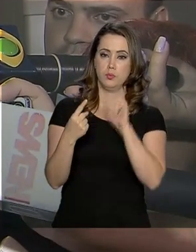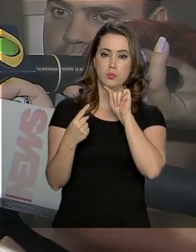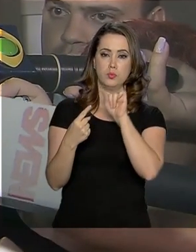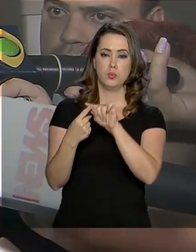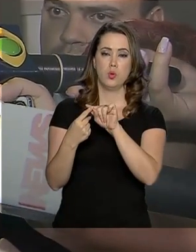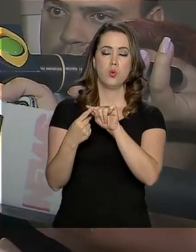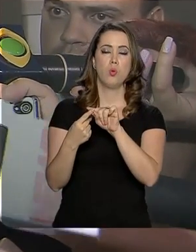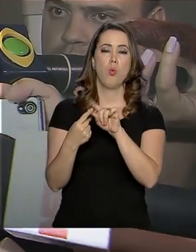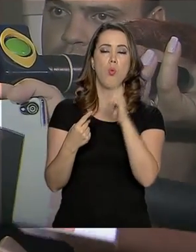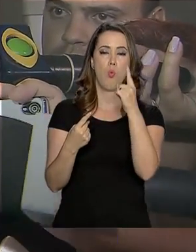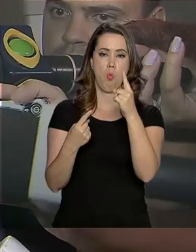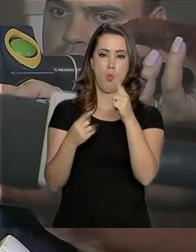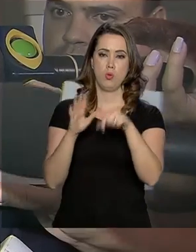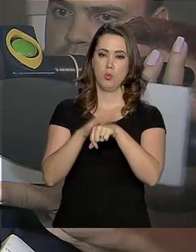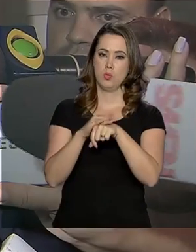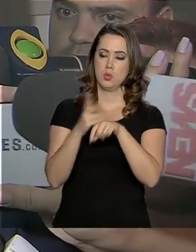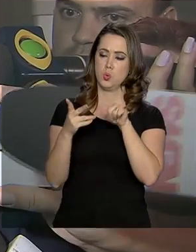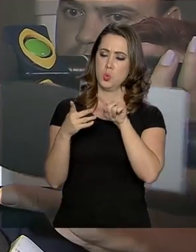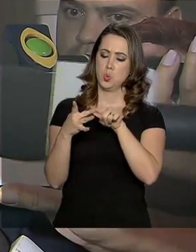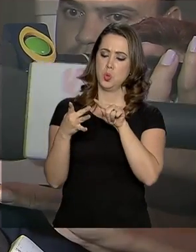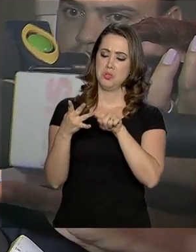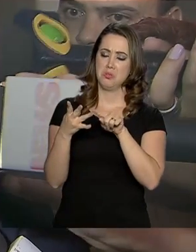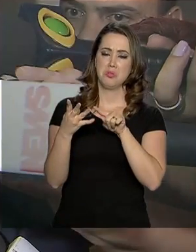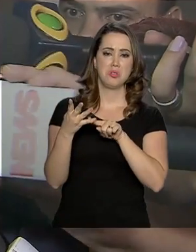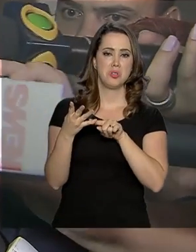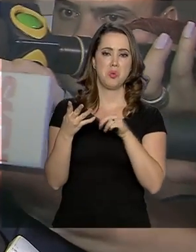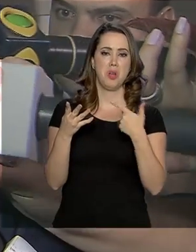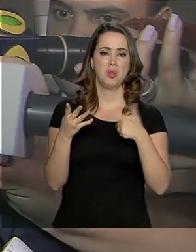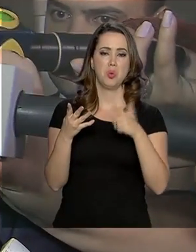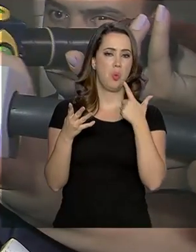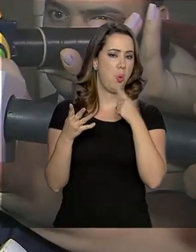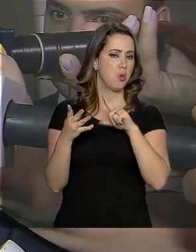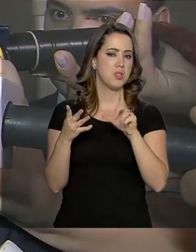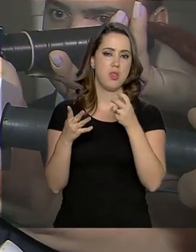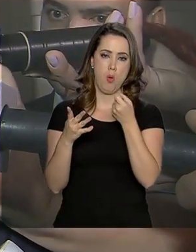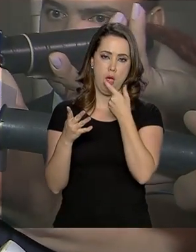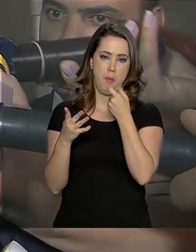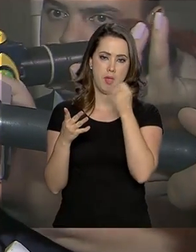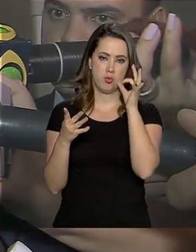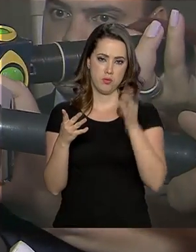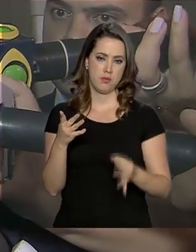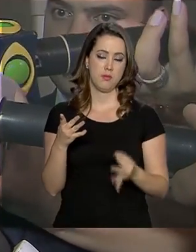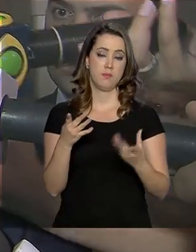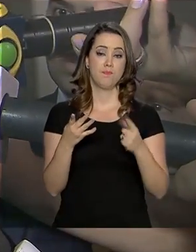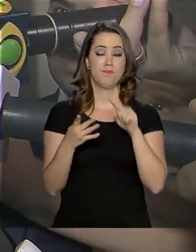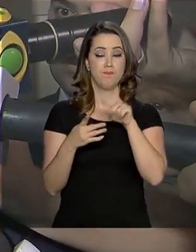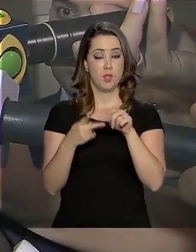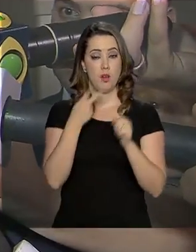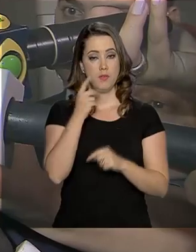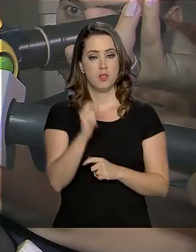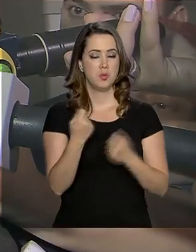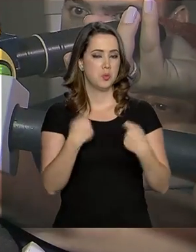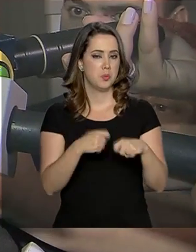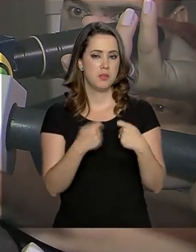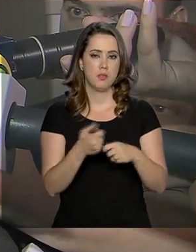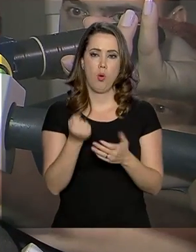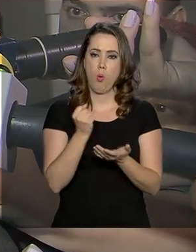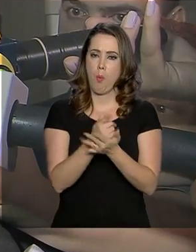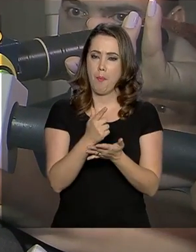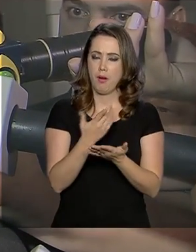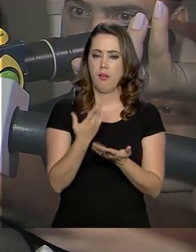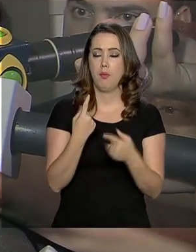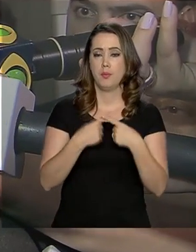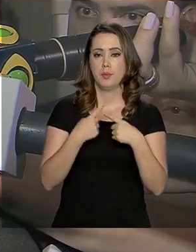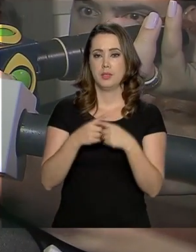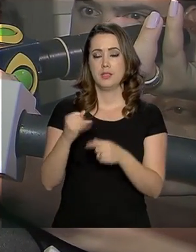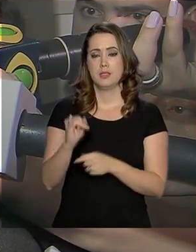subtipo 1 e não para o 2, para o 3, para o 4. Então, eles recomendaram que não fosse incorporado, porque